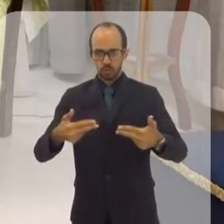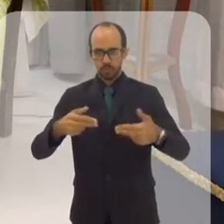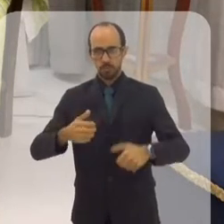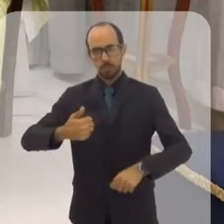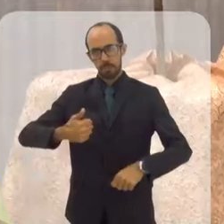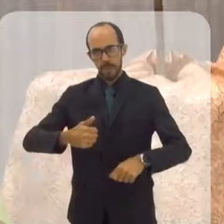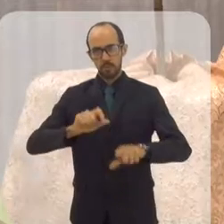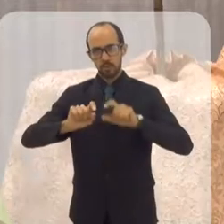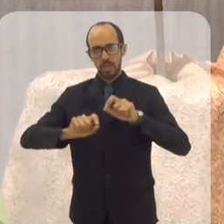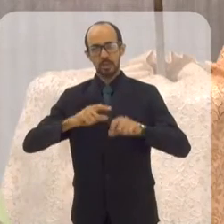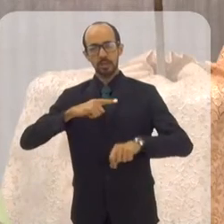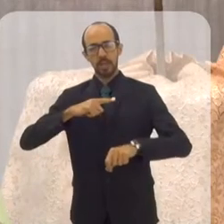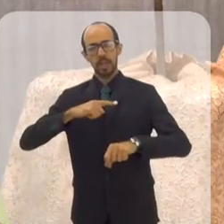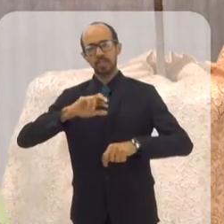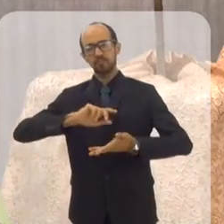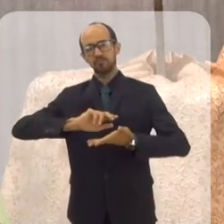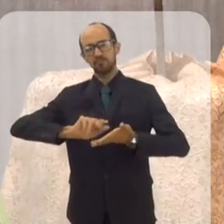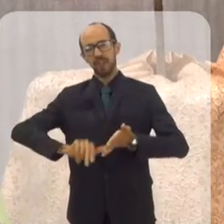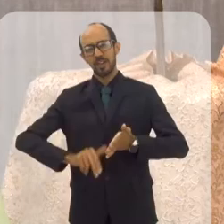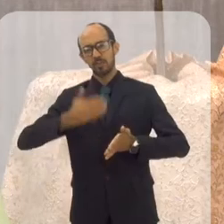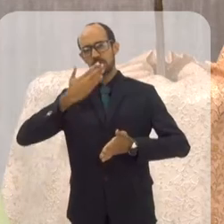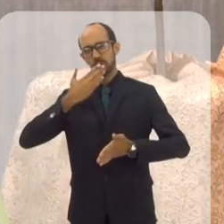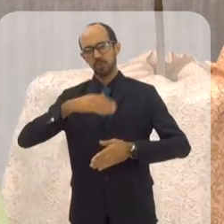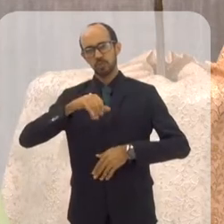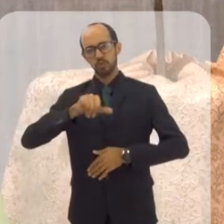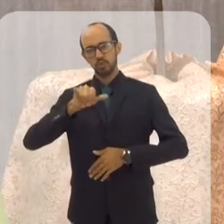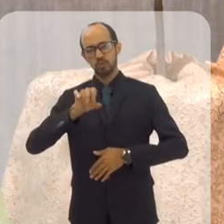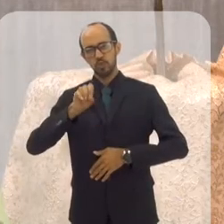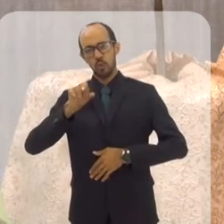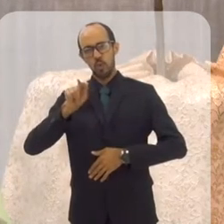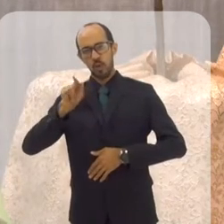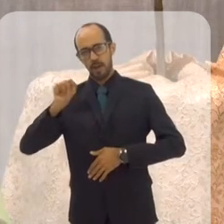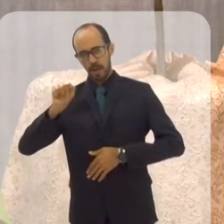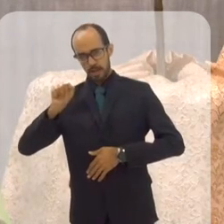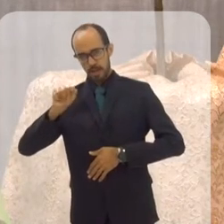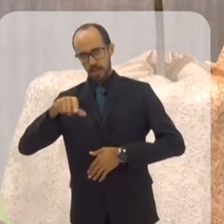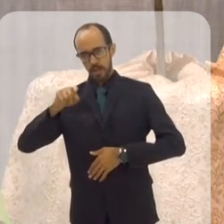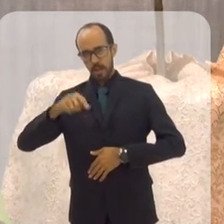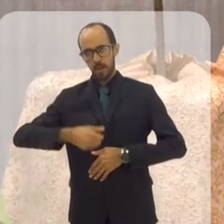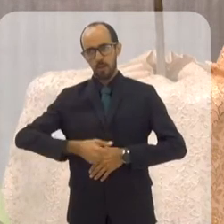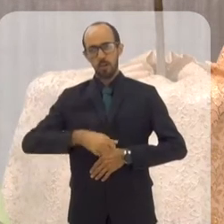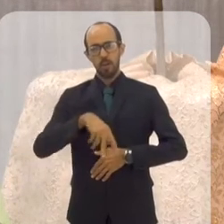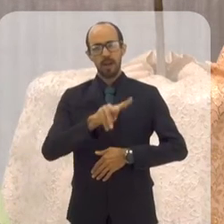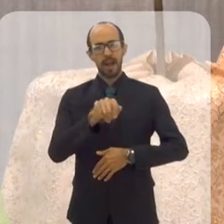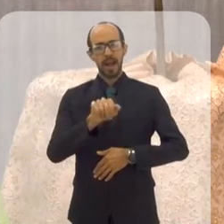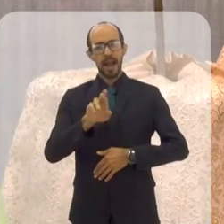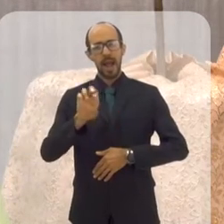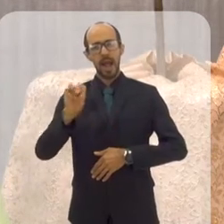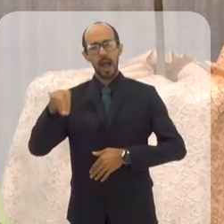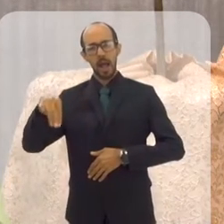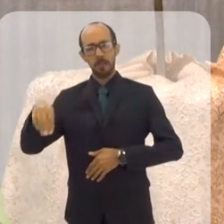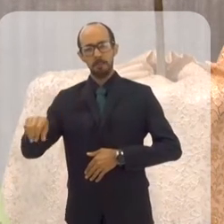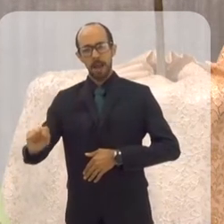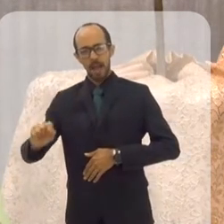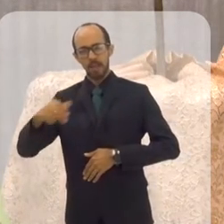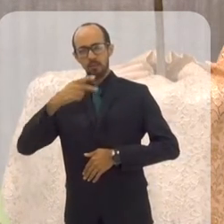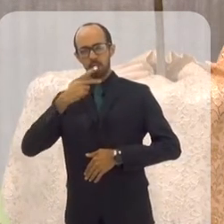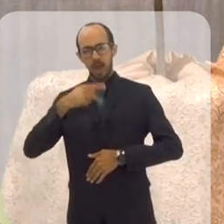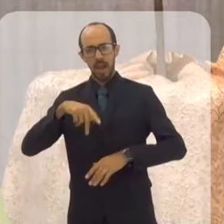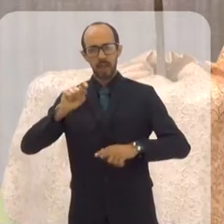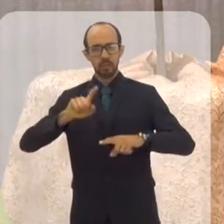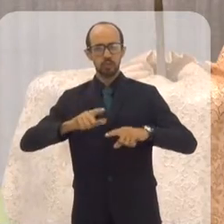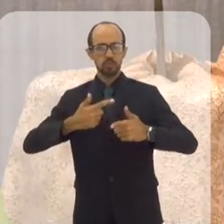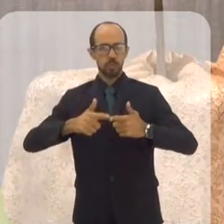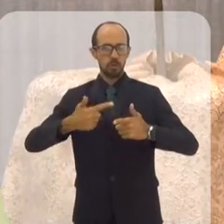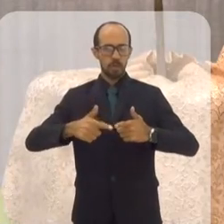então primeiro ele tem diferentes tipos de yoga Então a gente tem o carro yoga que vai